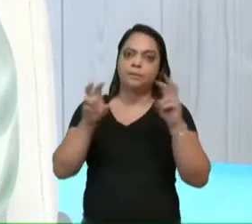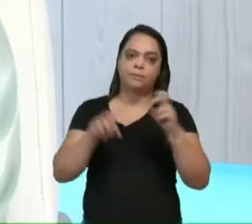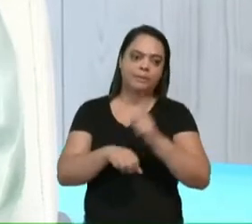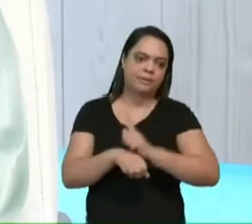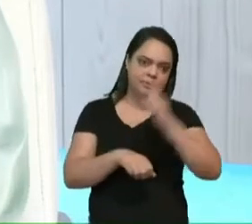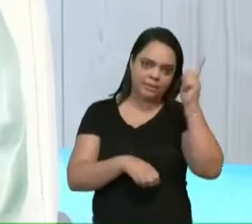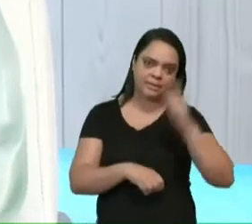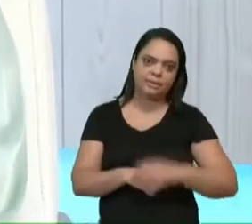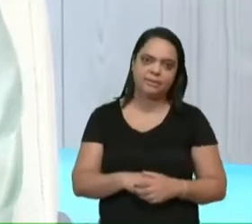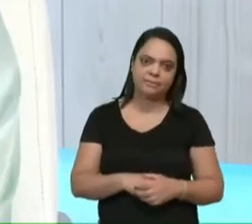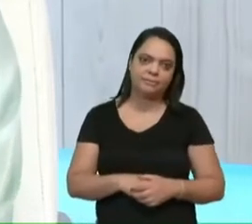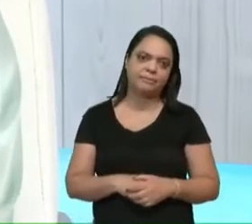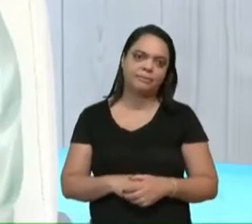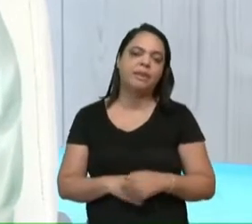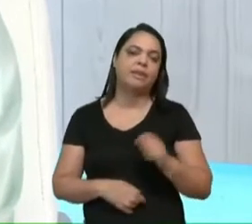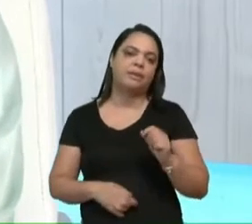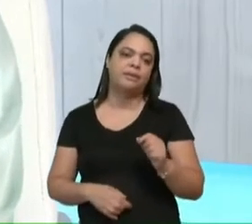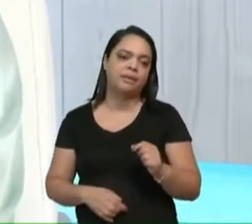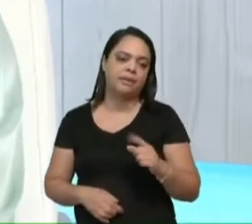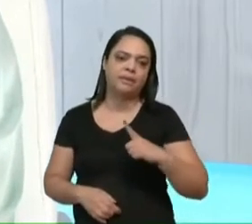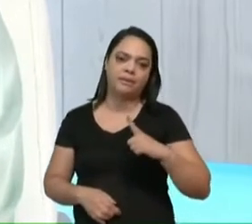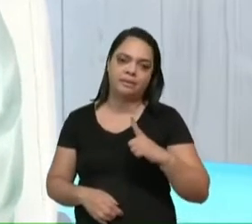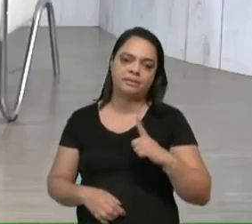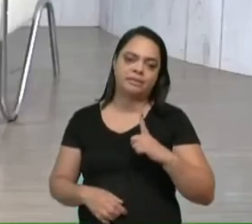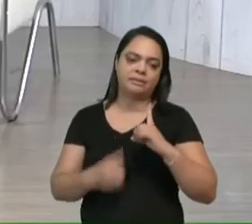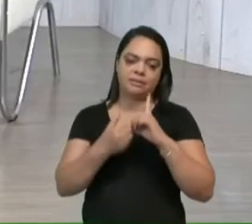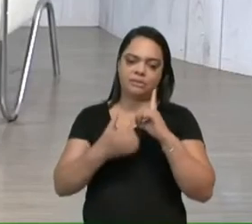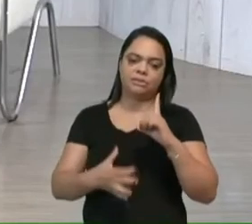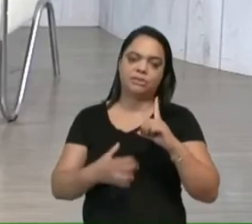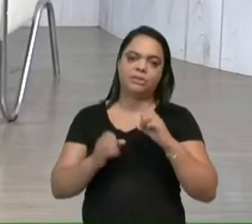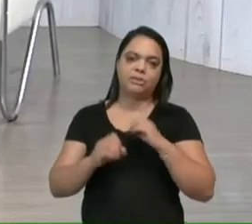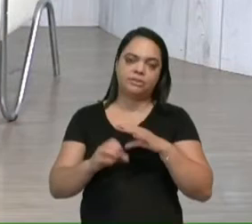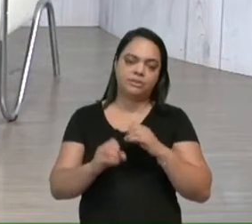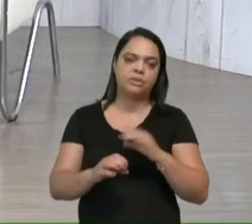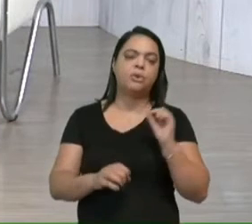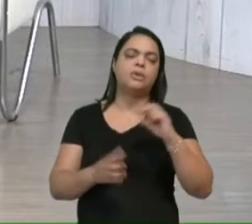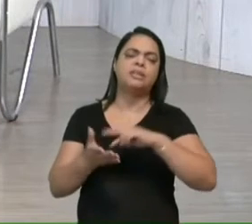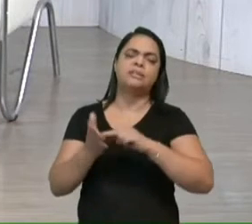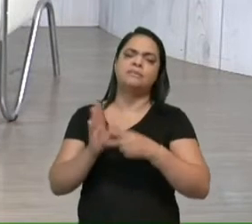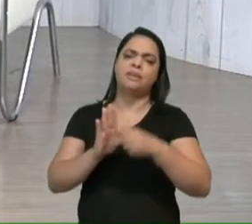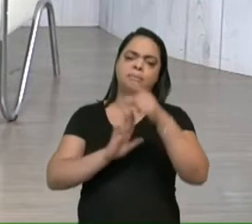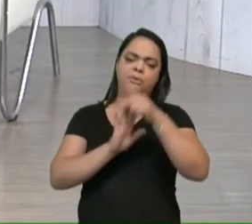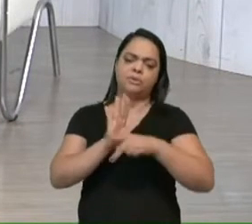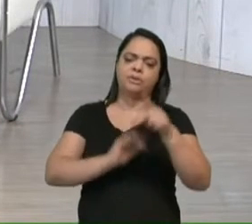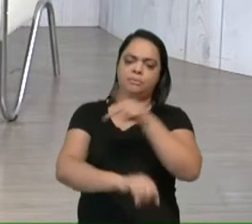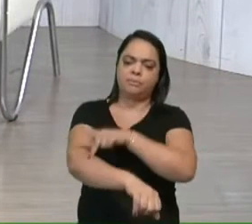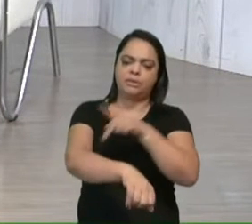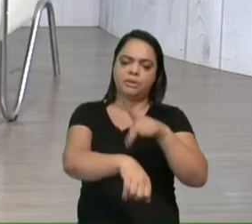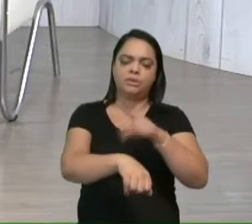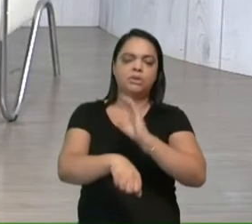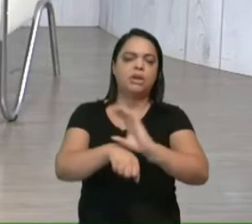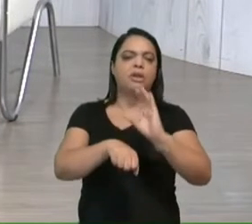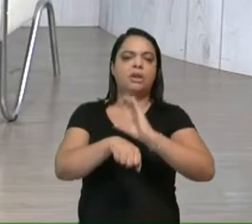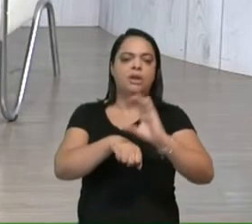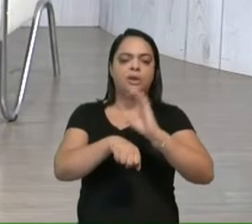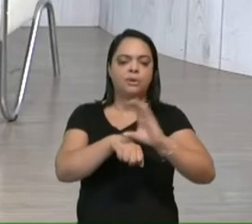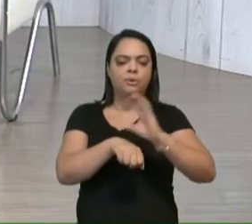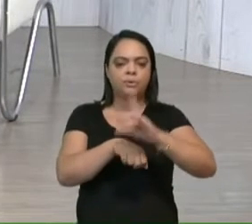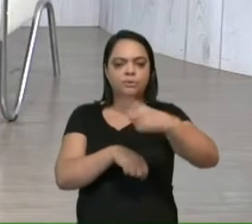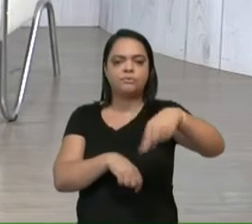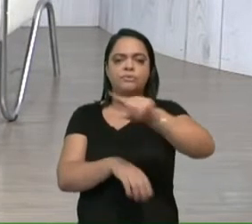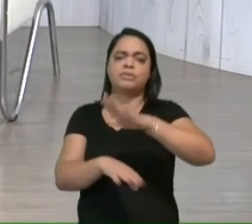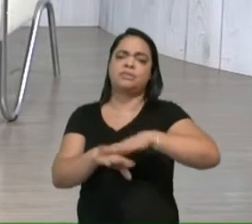graduação é um dos pilares da Diretoria de Ensino que que é um projeto pedagógico é os cursos que vocês